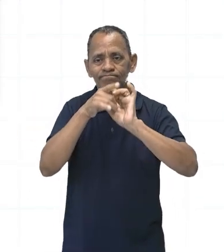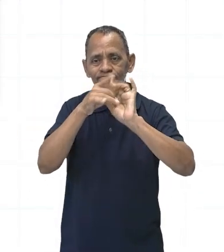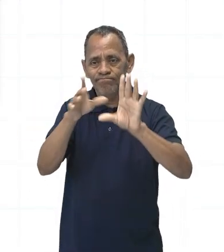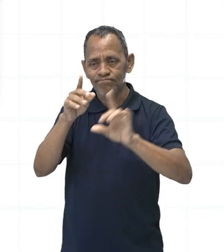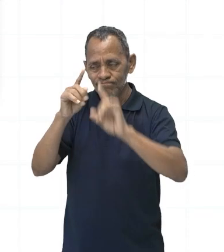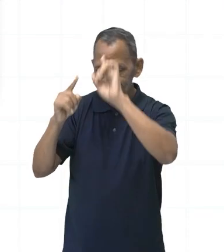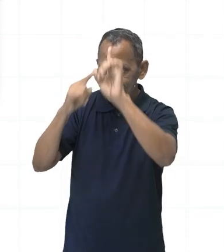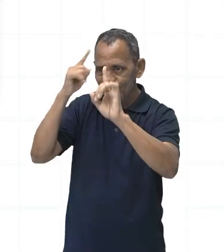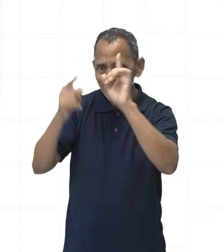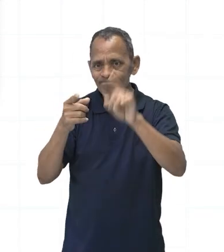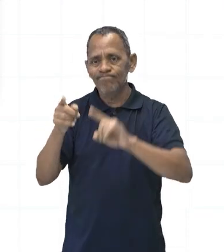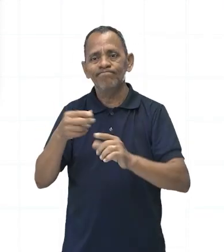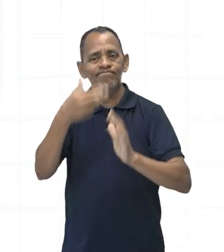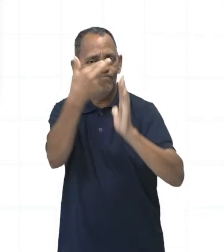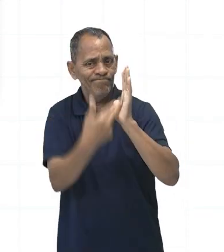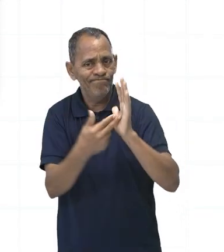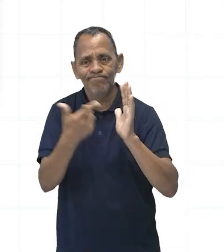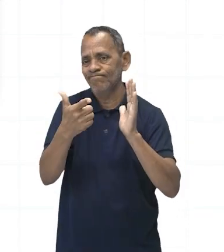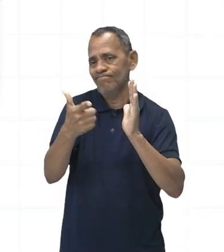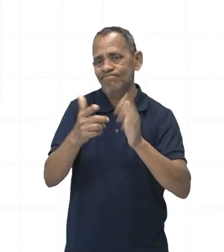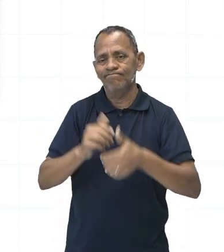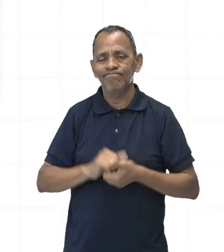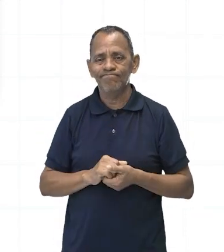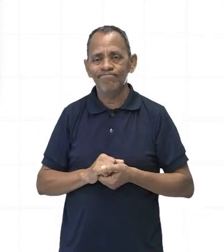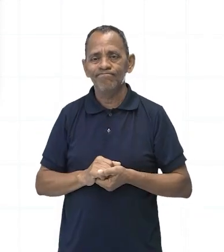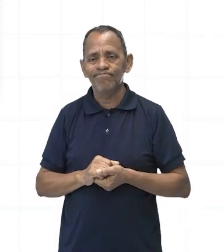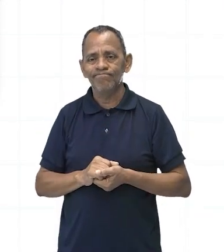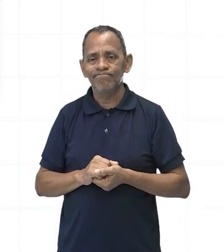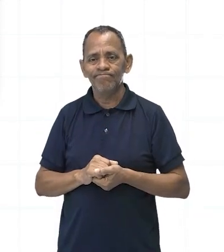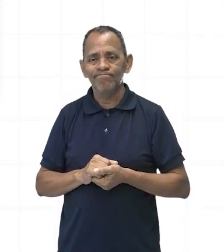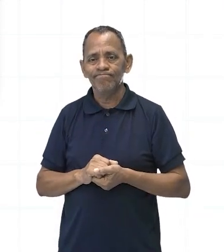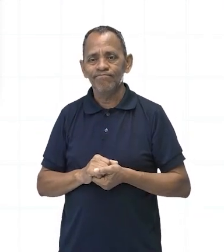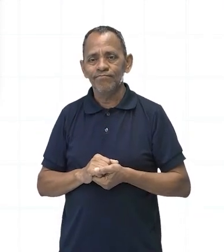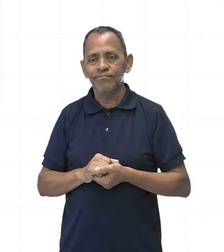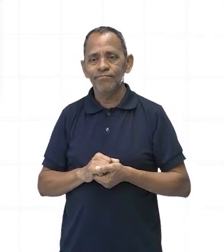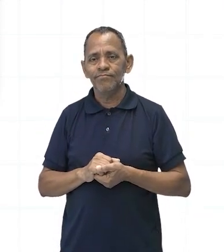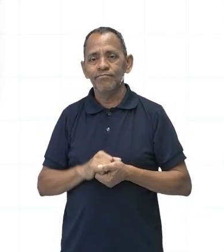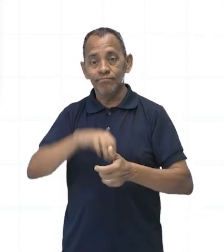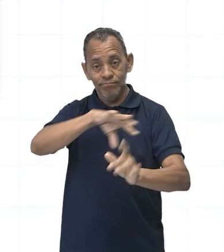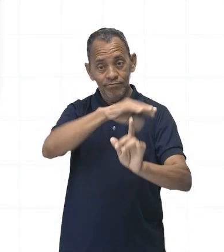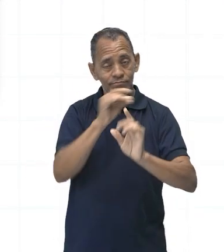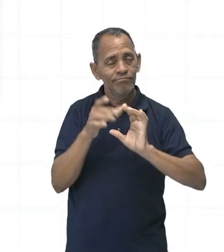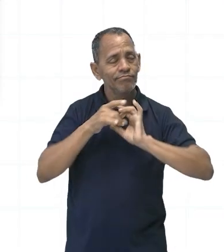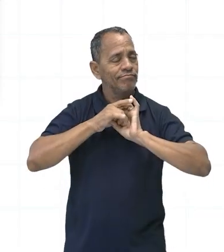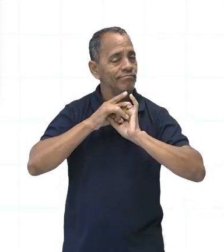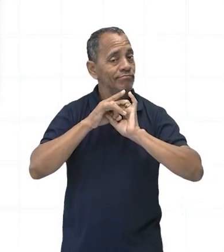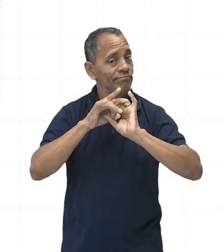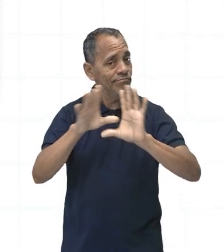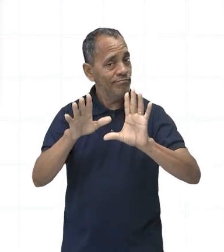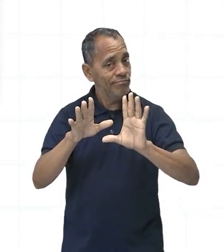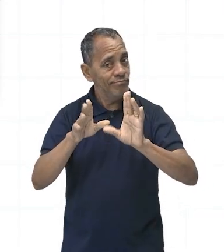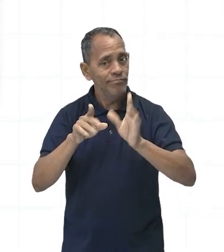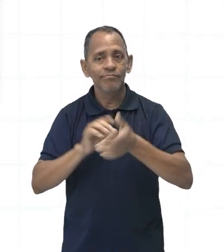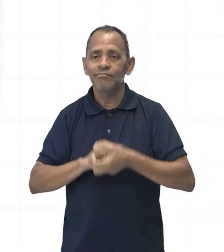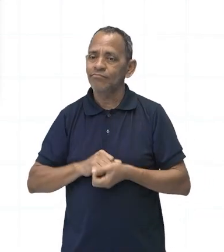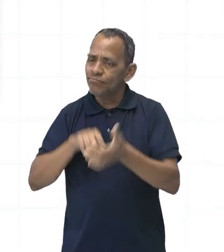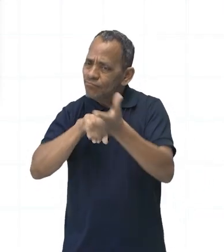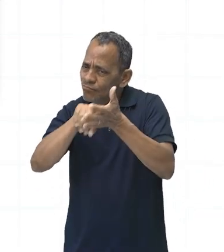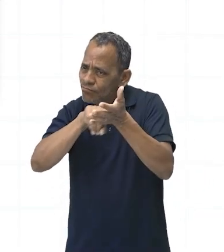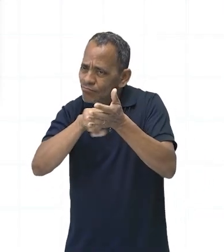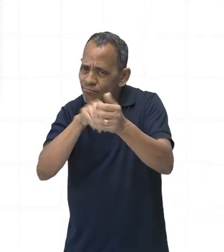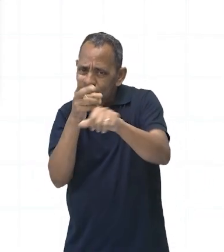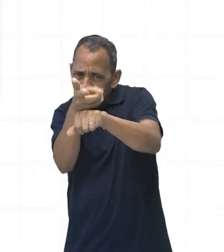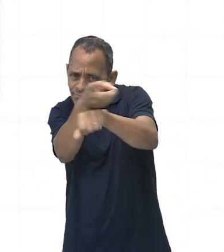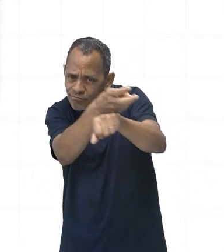criativa. Não há regras ou dogmas a serem seguidos. O artista é livre para explorar diferentes formas